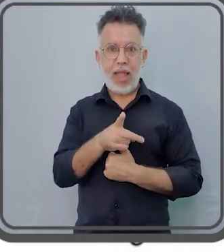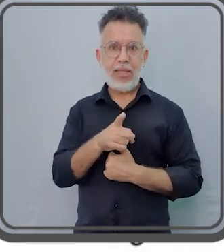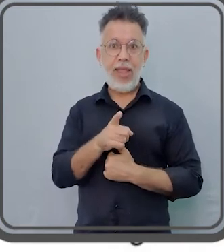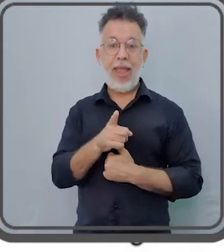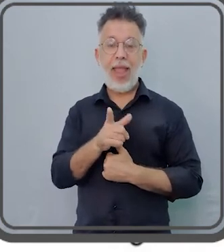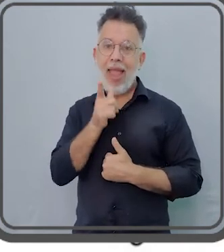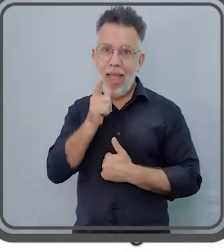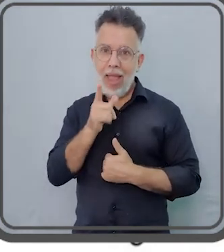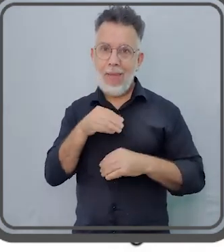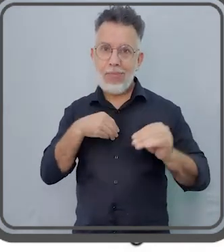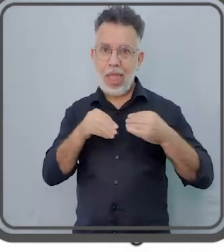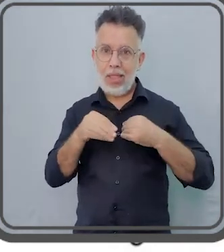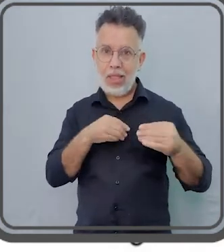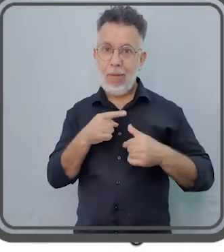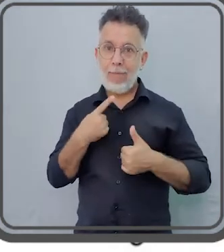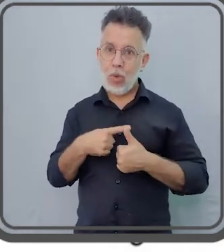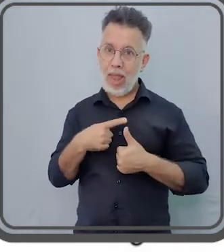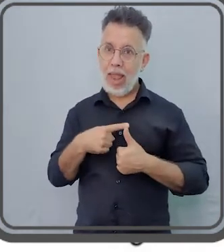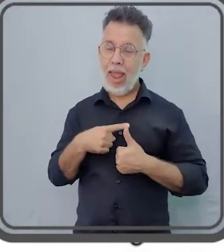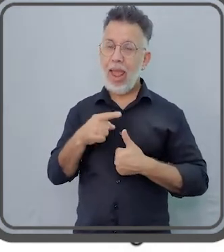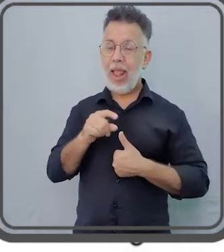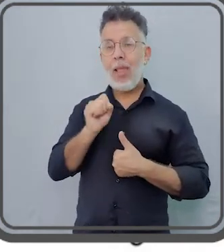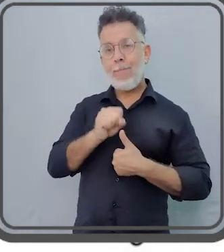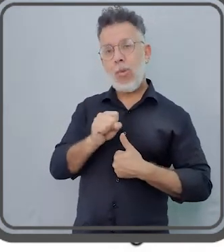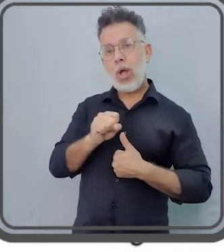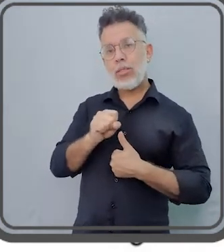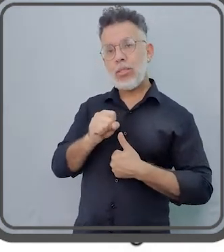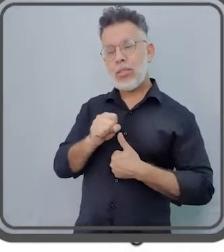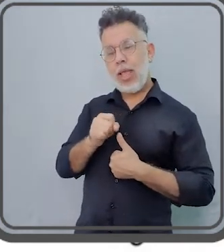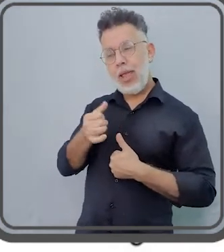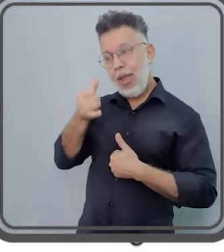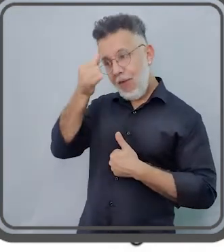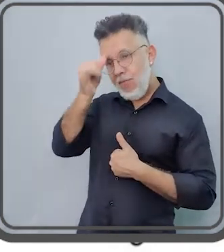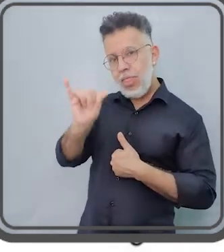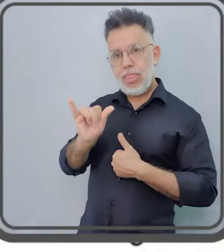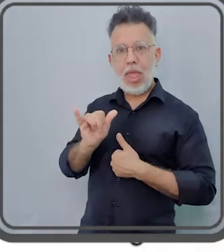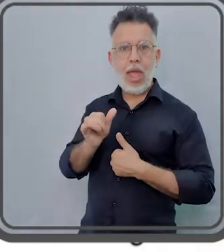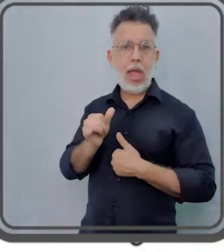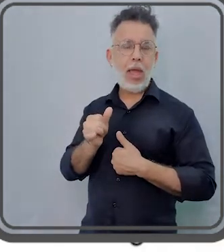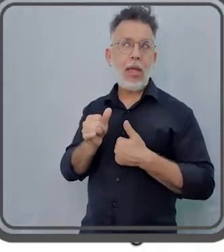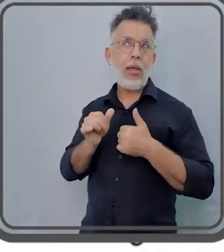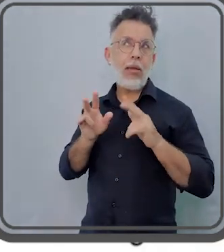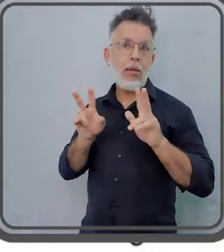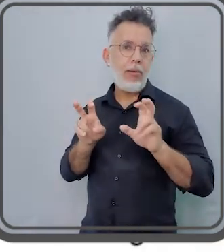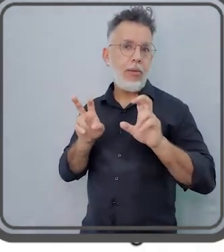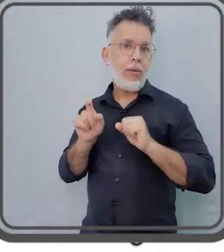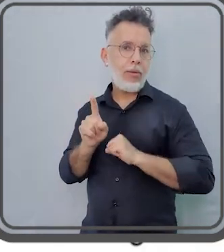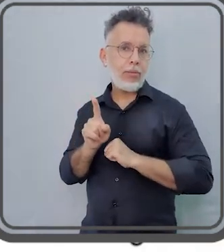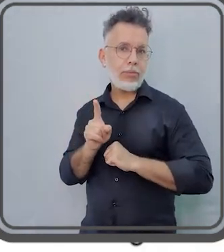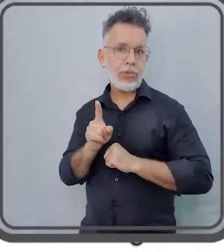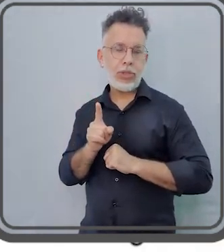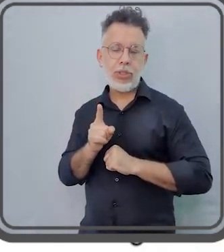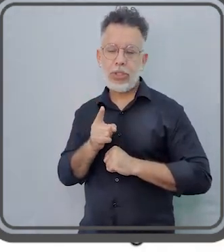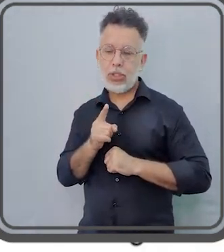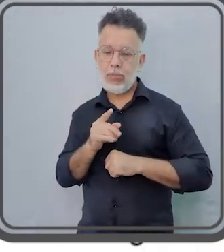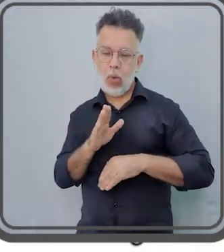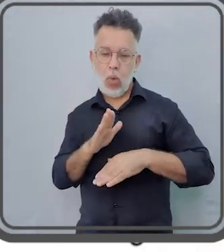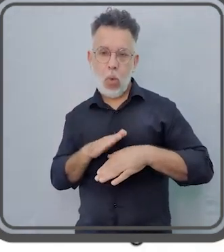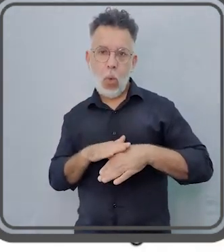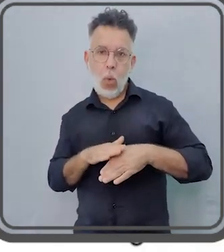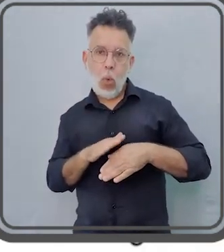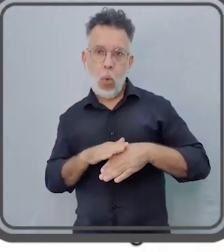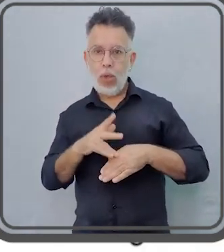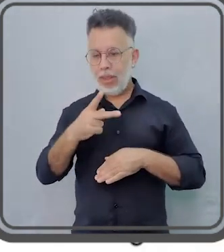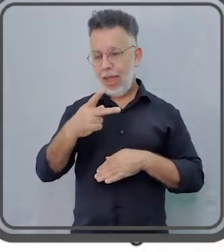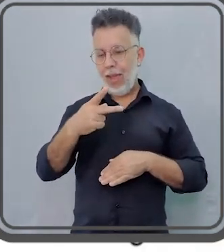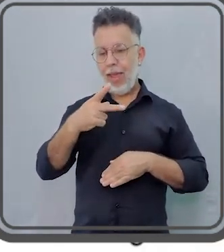vibrador, o uso do vibrador, ele pode ser um preventivo de algumas questões da pelvis feminina, né? O resumo da